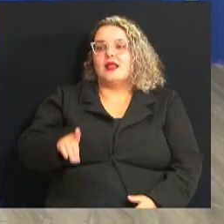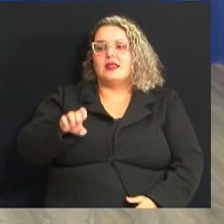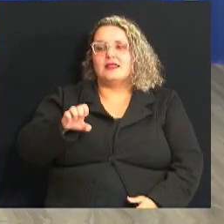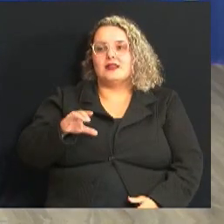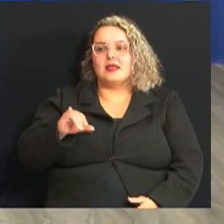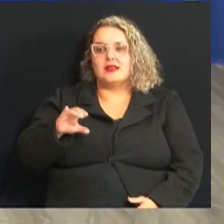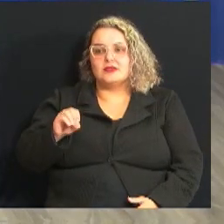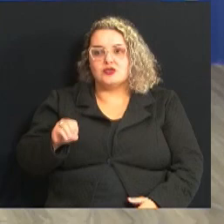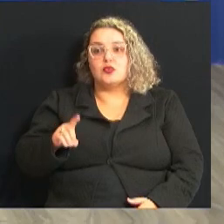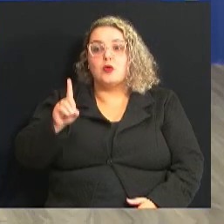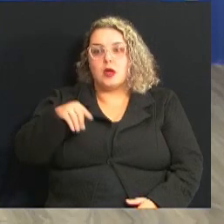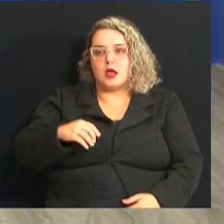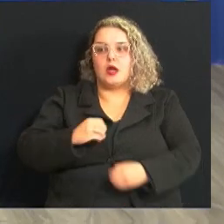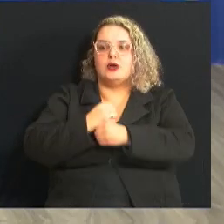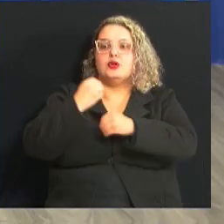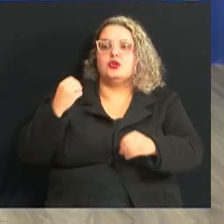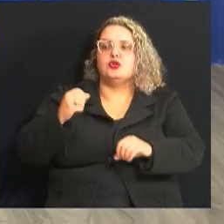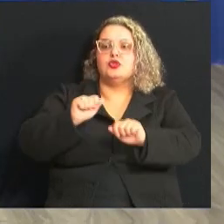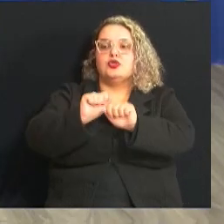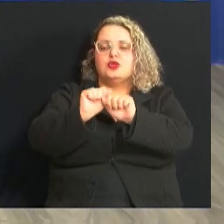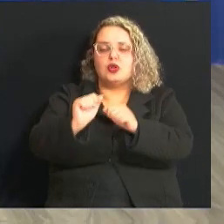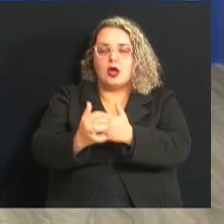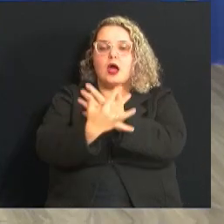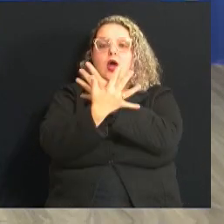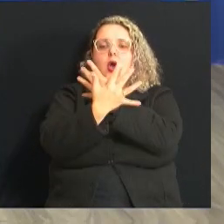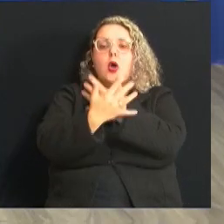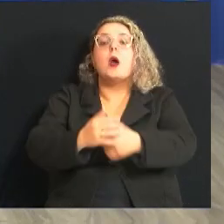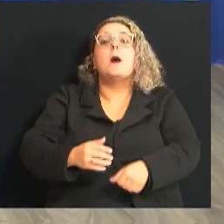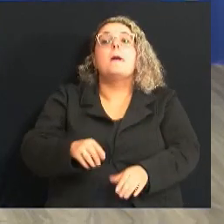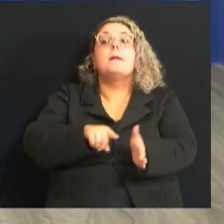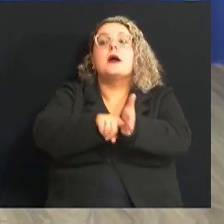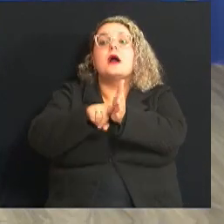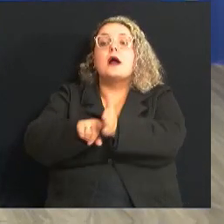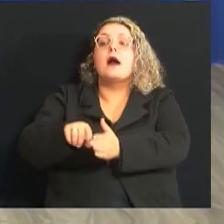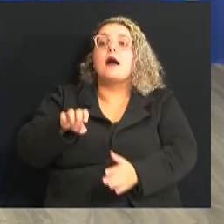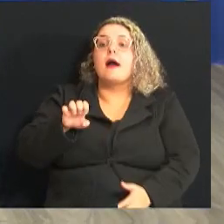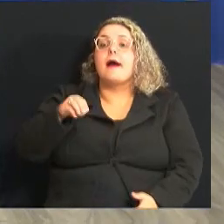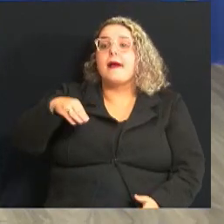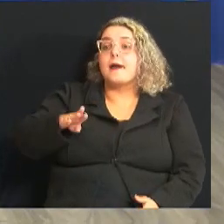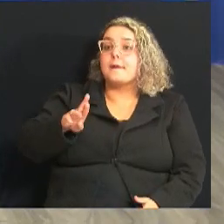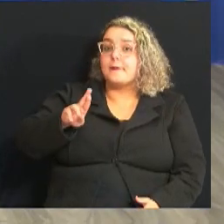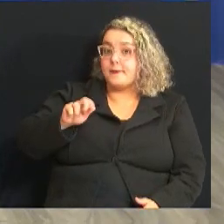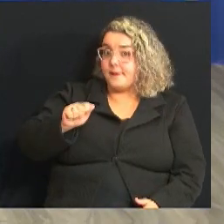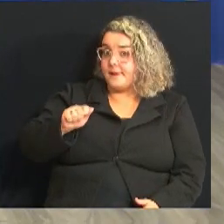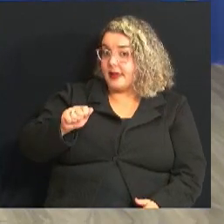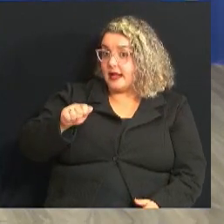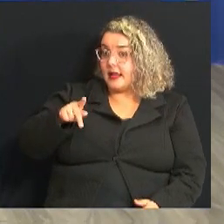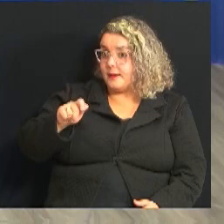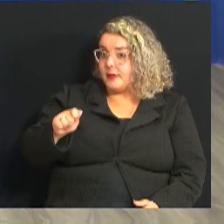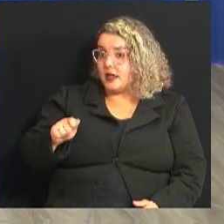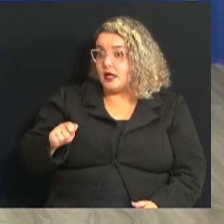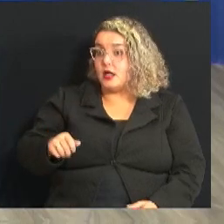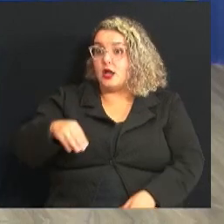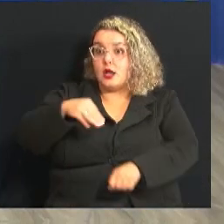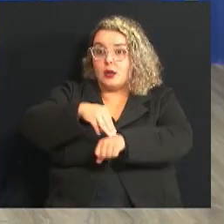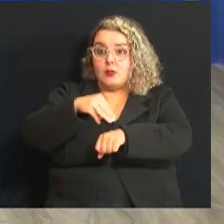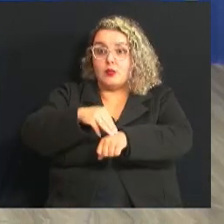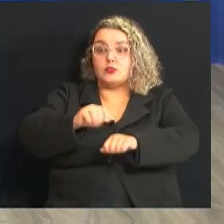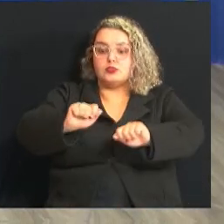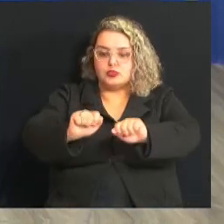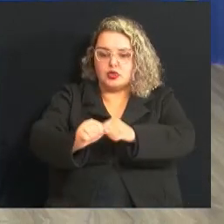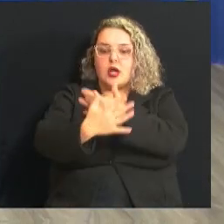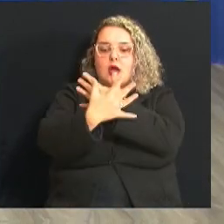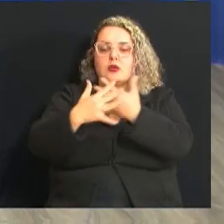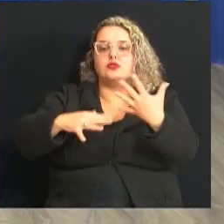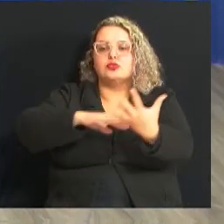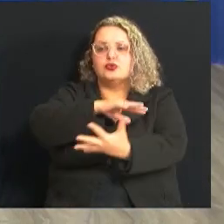Gazzoni. Ele é engenheiro agrônomo, pesquisador da Embrapa e membro fundador do Conselho Científico Agrosustentável.